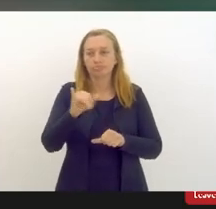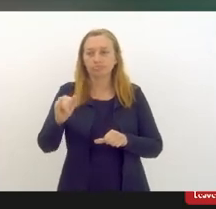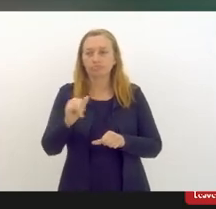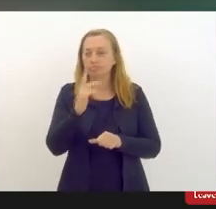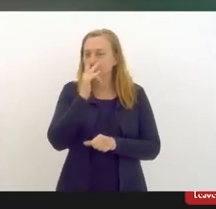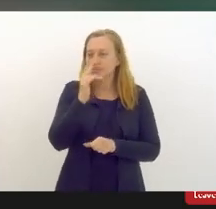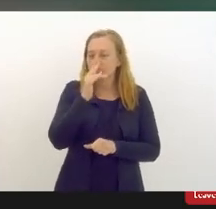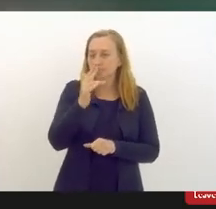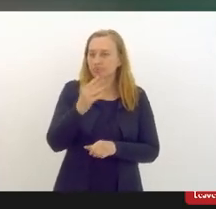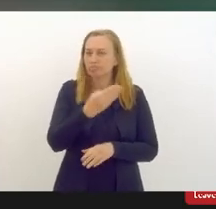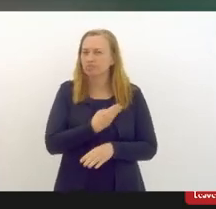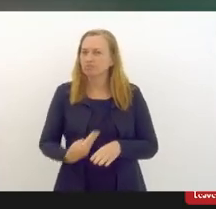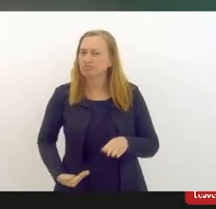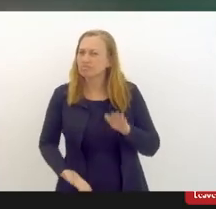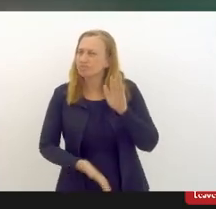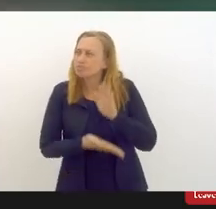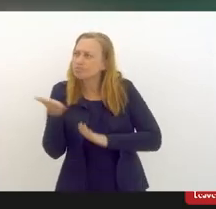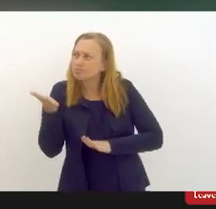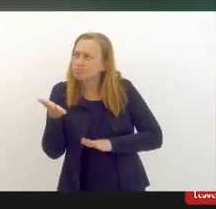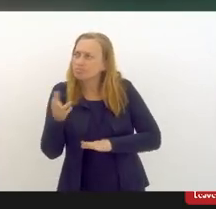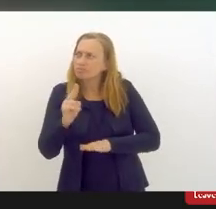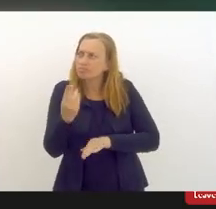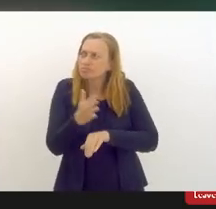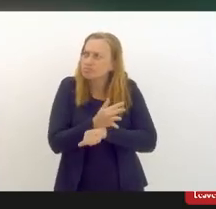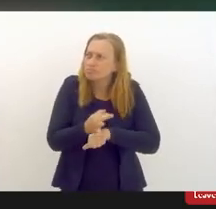em viagem, enfim, estaria de férias.